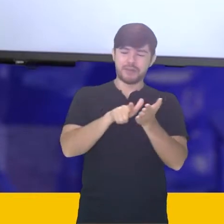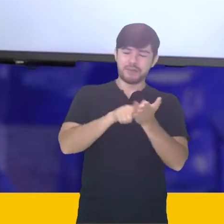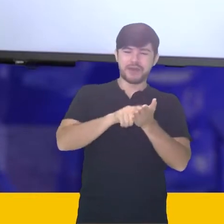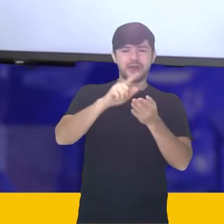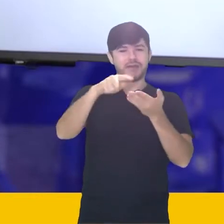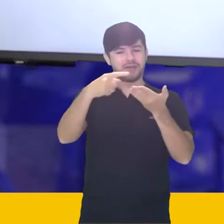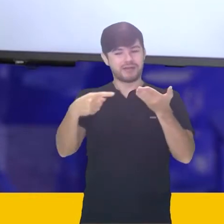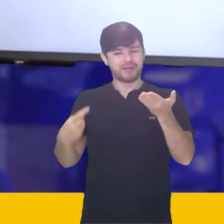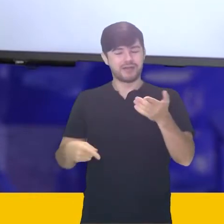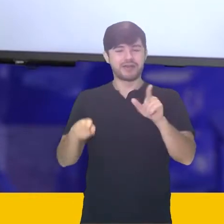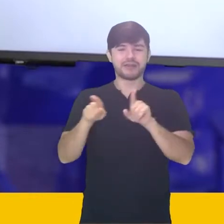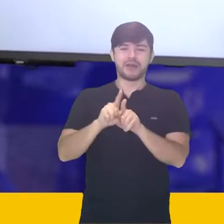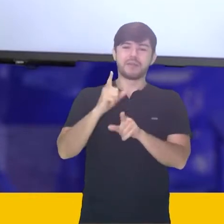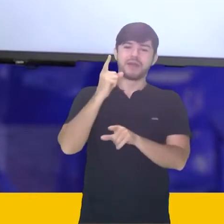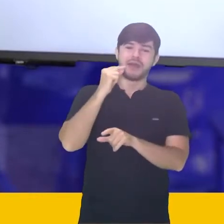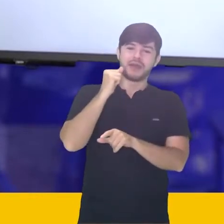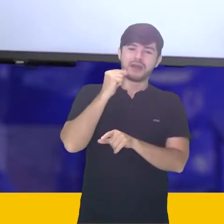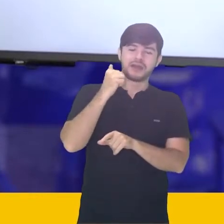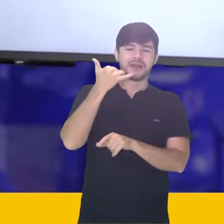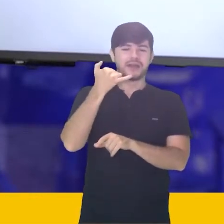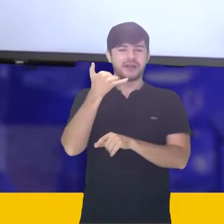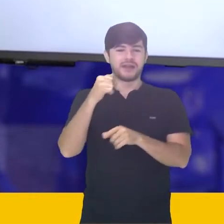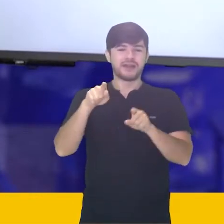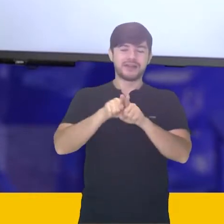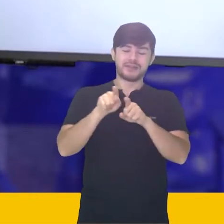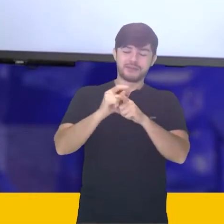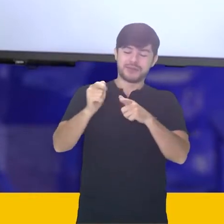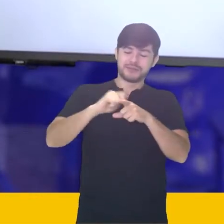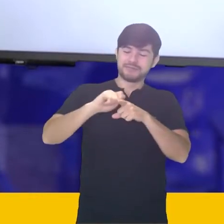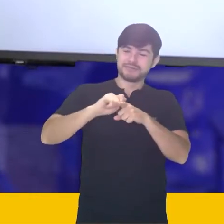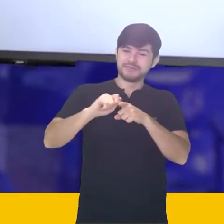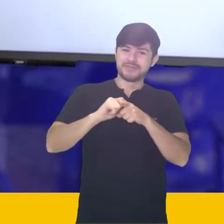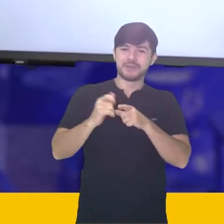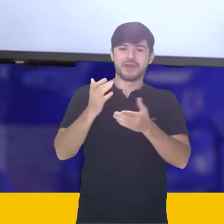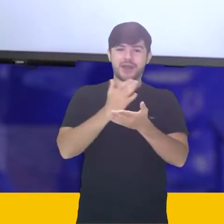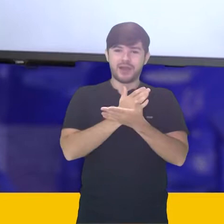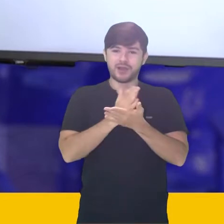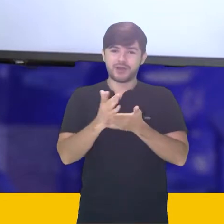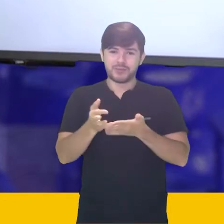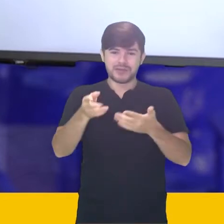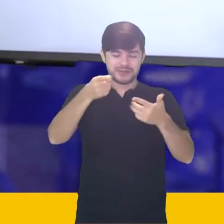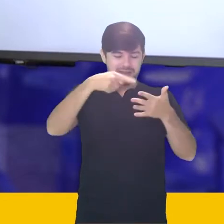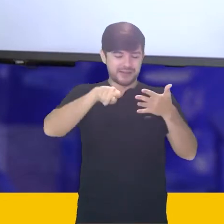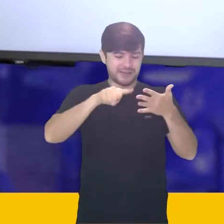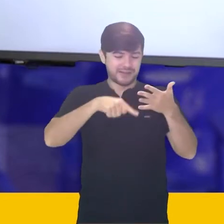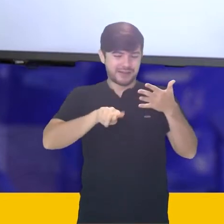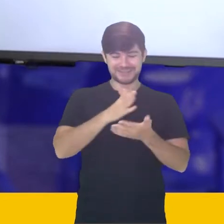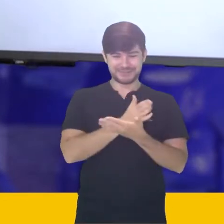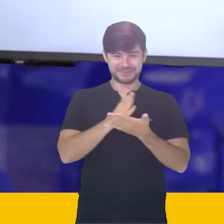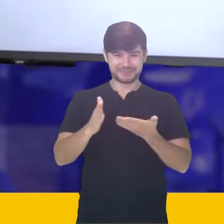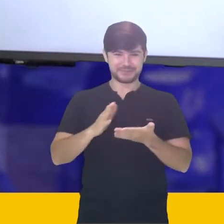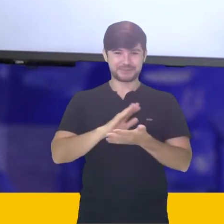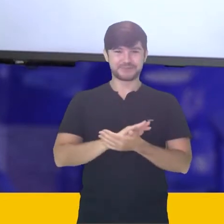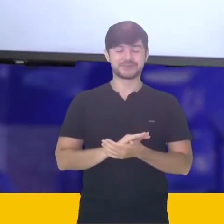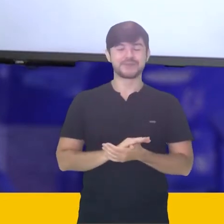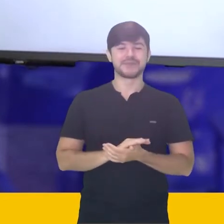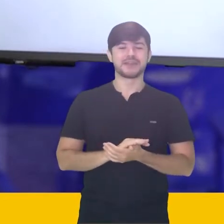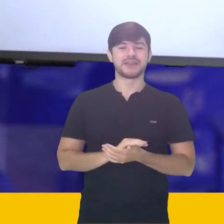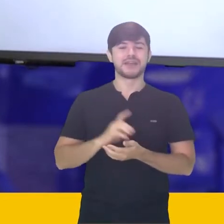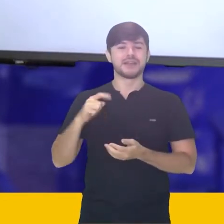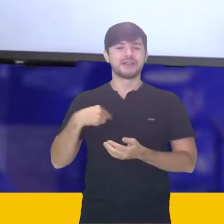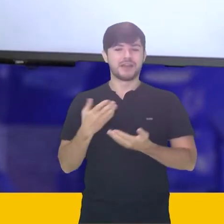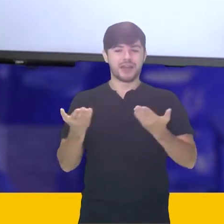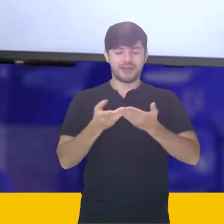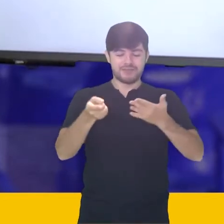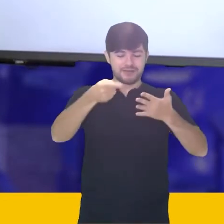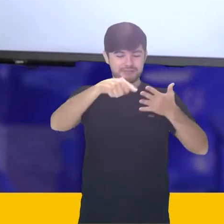de vocês, uma caneta, um lápis, a borracha, para a gente poder dar início à nossa aula. A gente vai então corrigir o